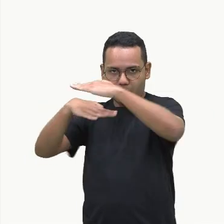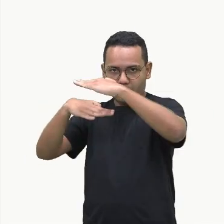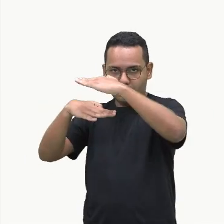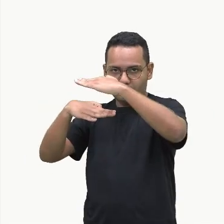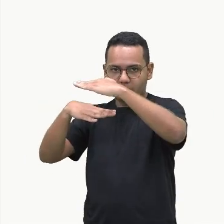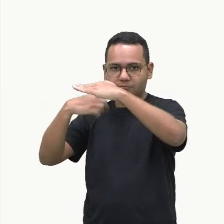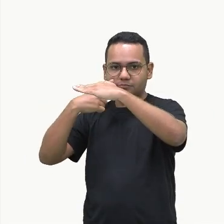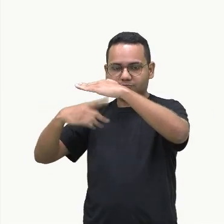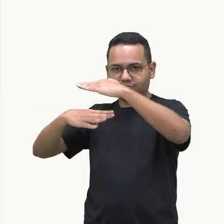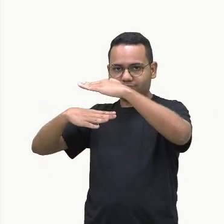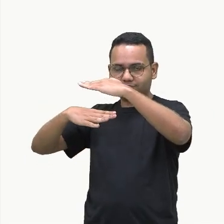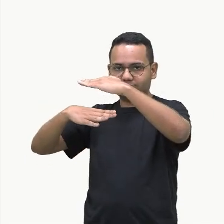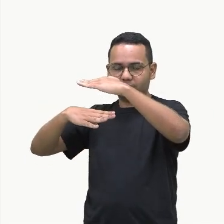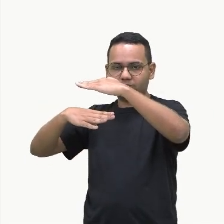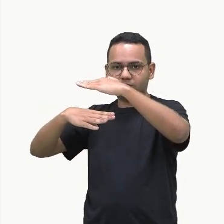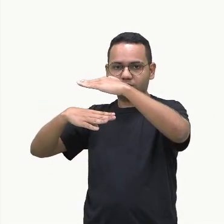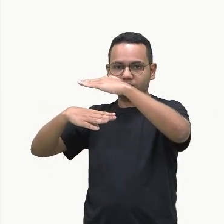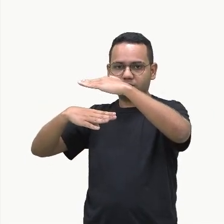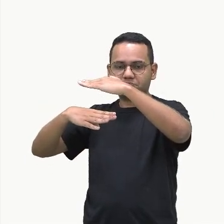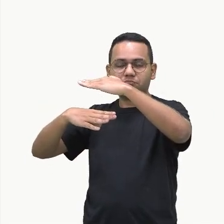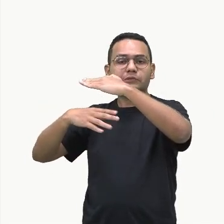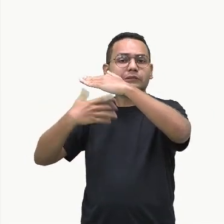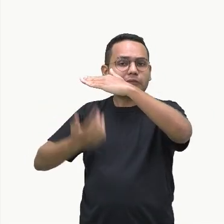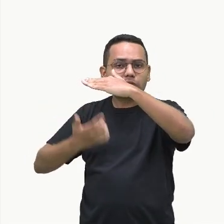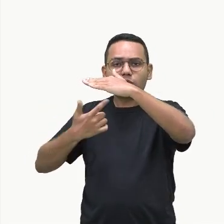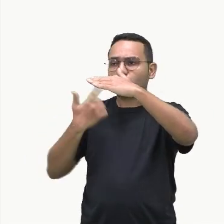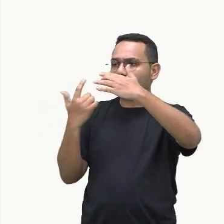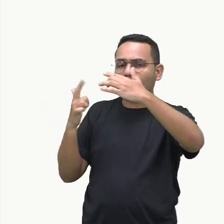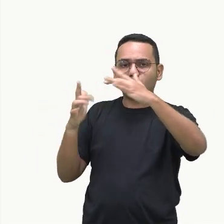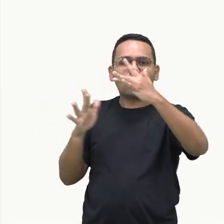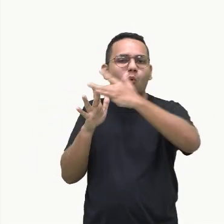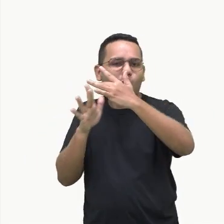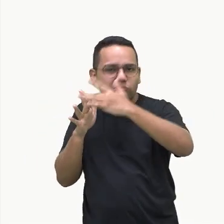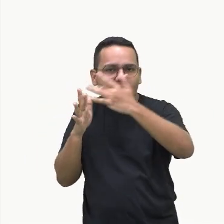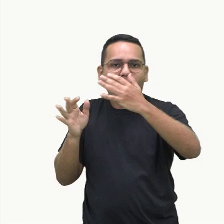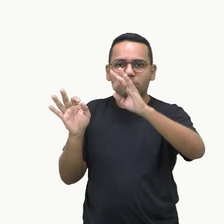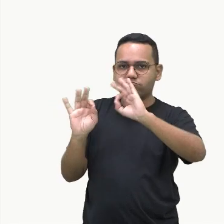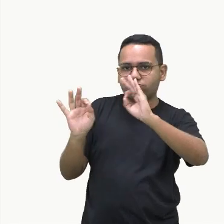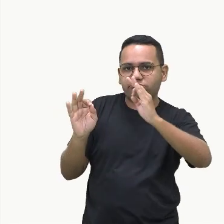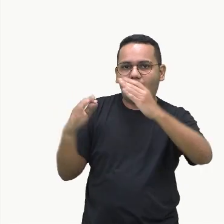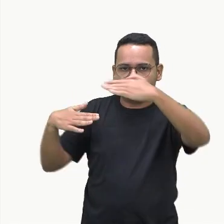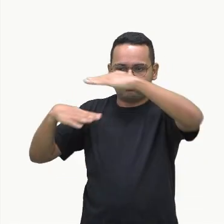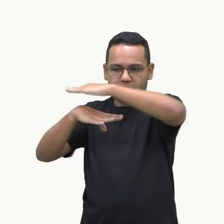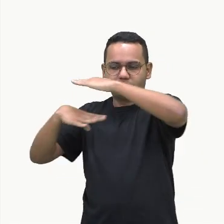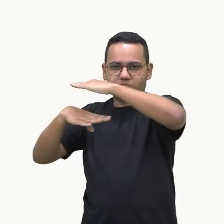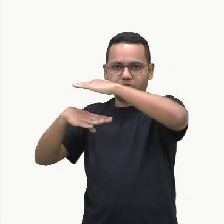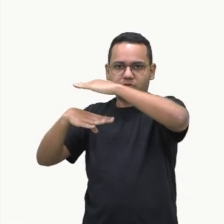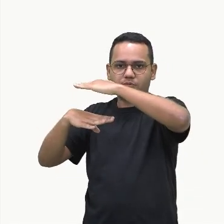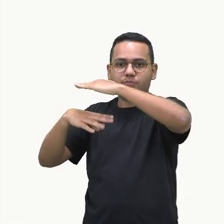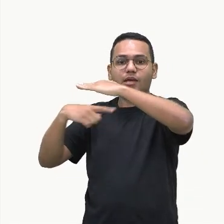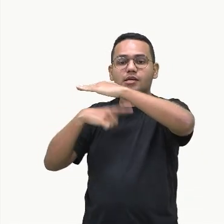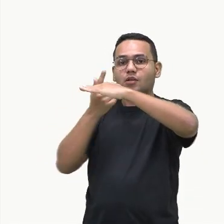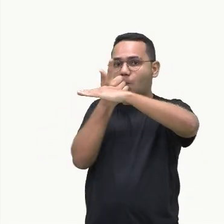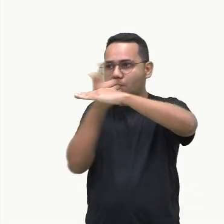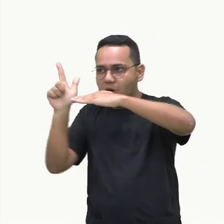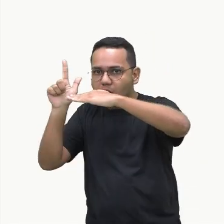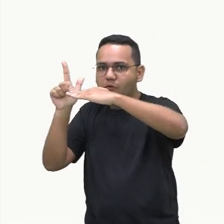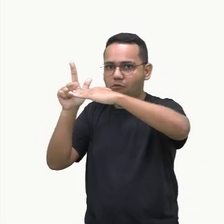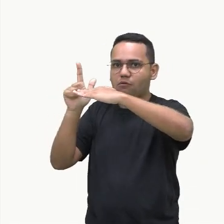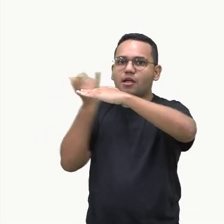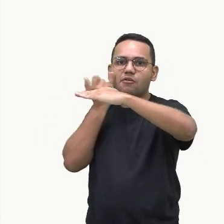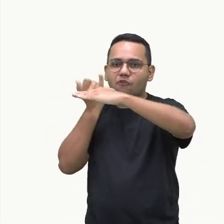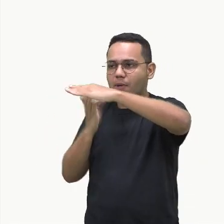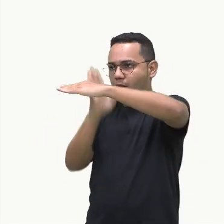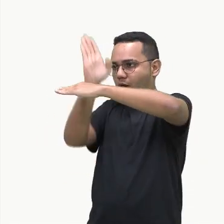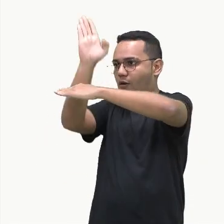seja, quando não há nenhum ponto ali de encontro entre elas, nenhum ponto comum, e uma terceira reta